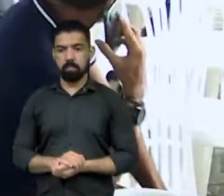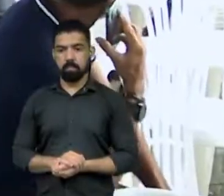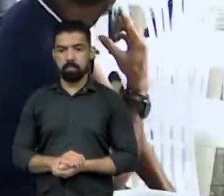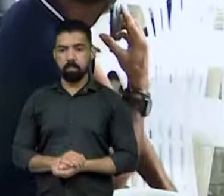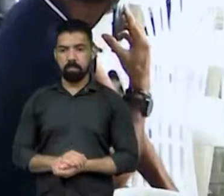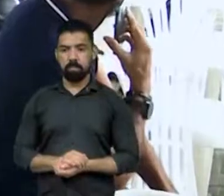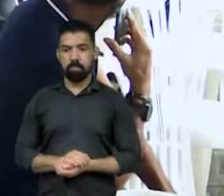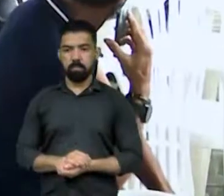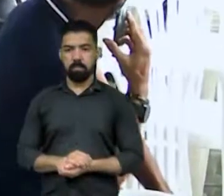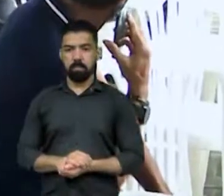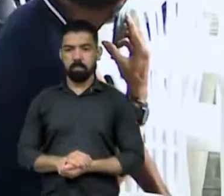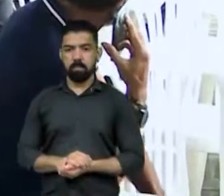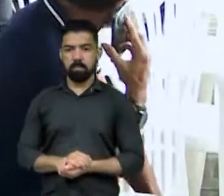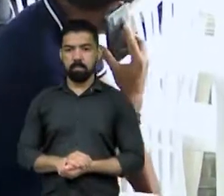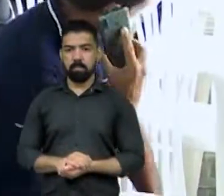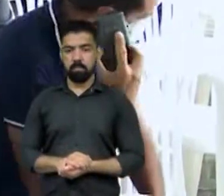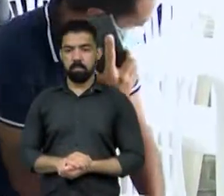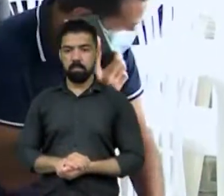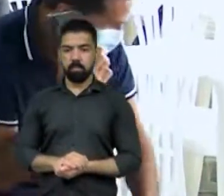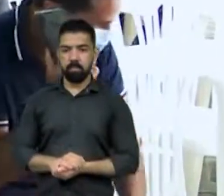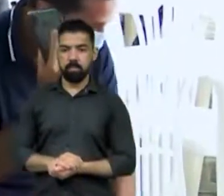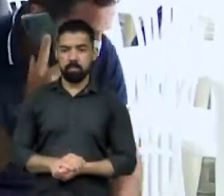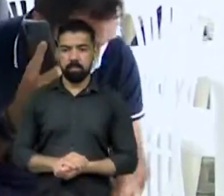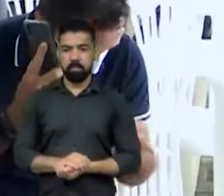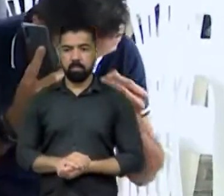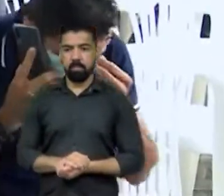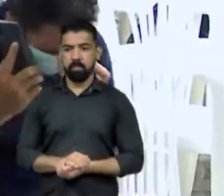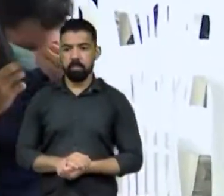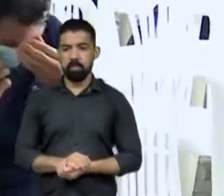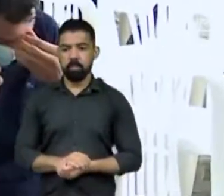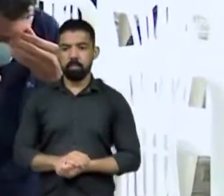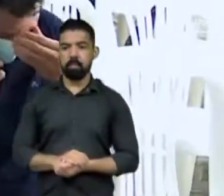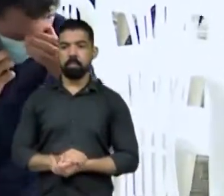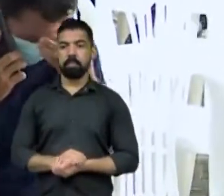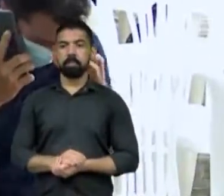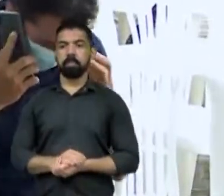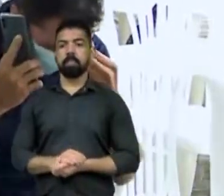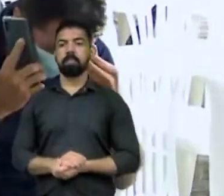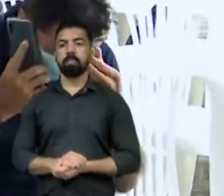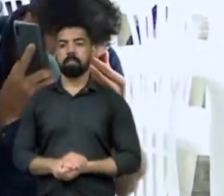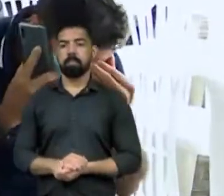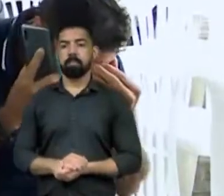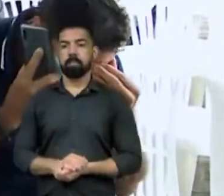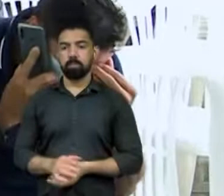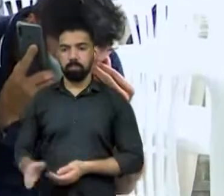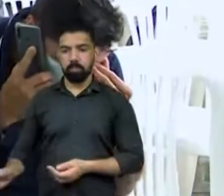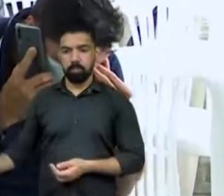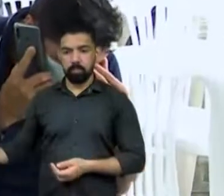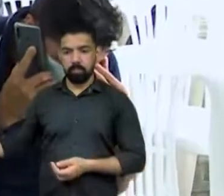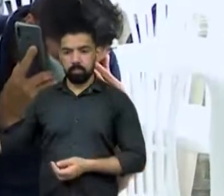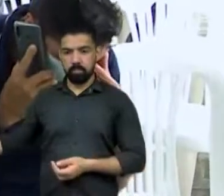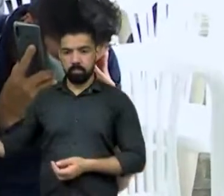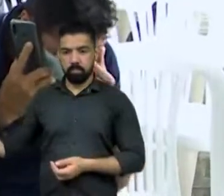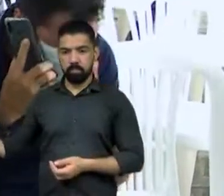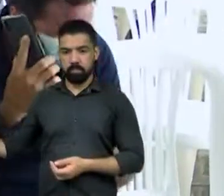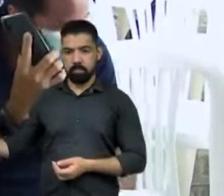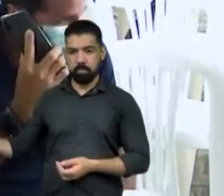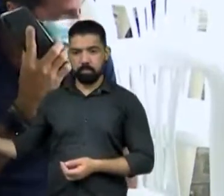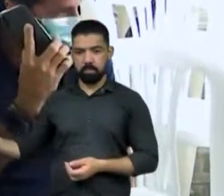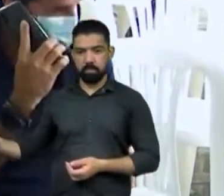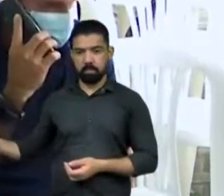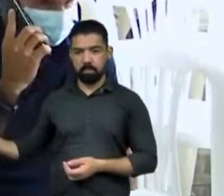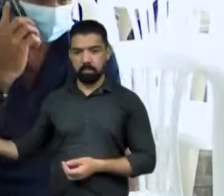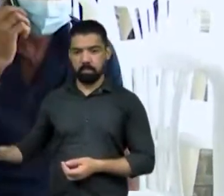dando continuidade ao trabalho do governador Camilo Santana. E agora que hoje vai ser aqui assinada a